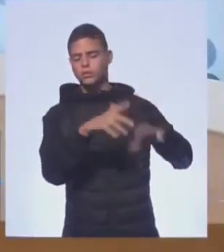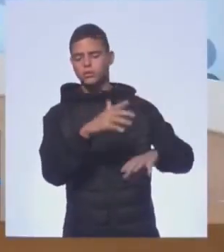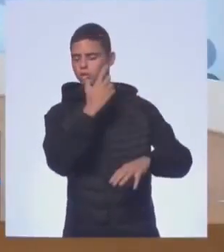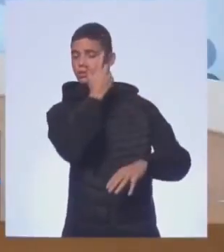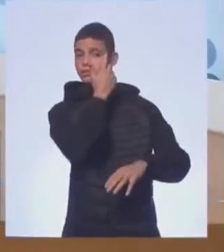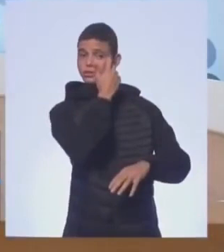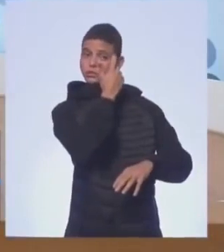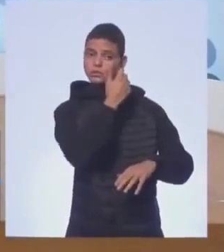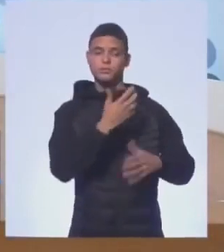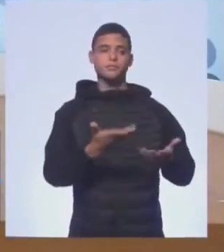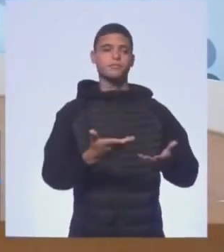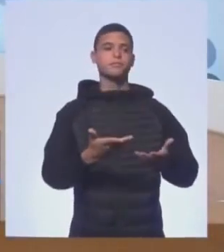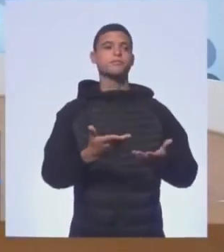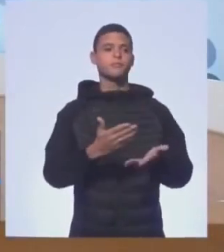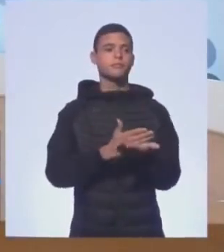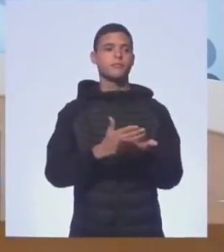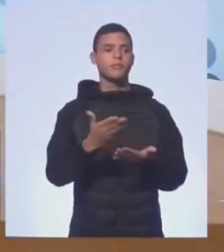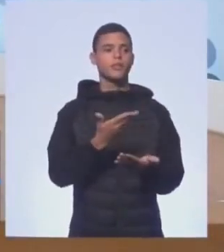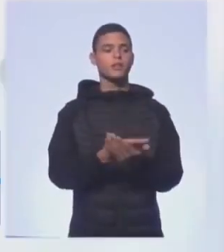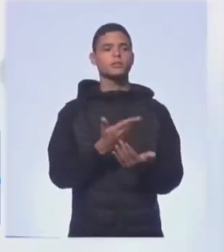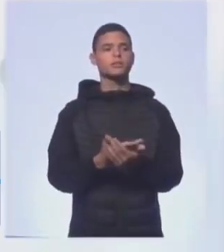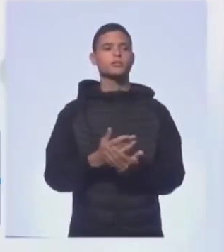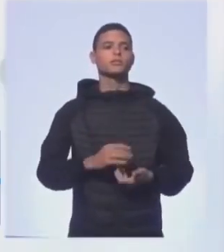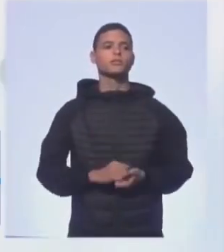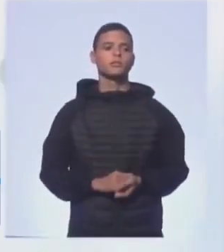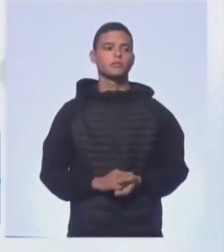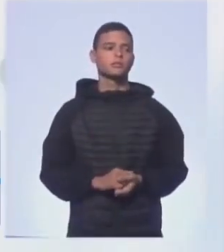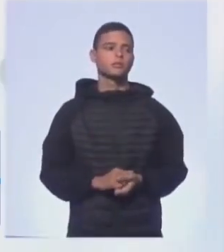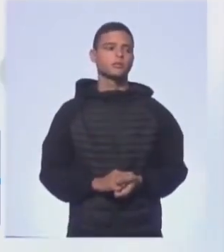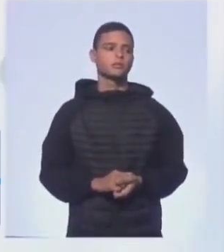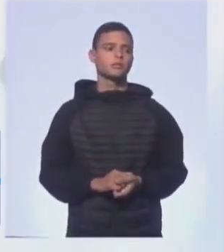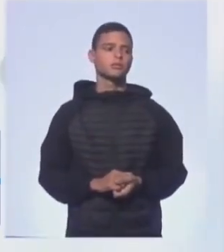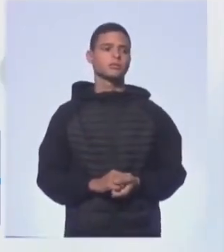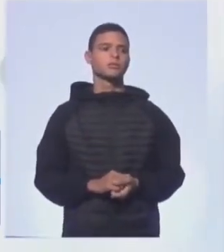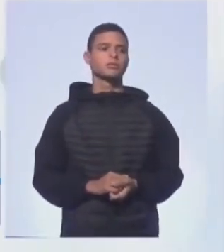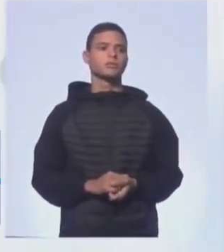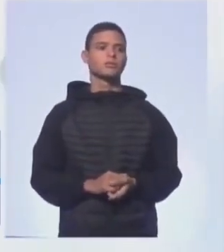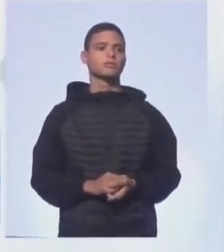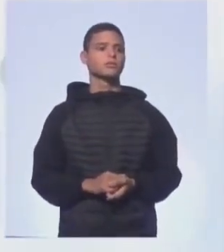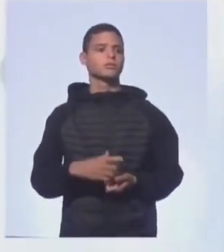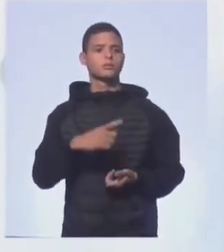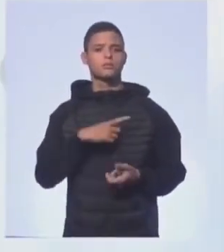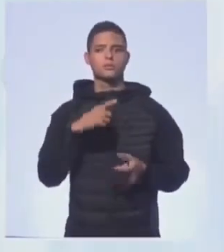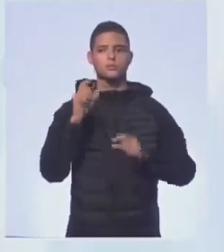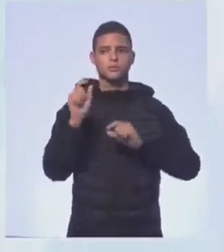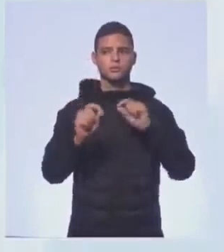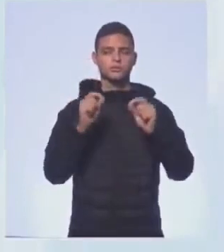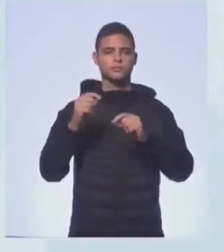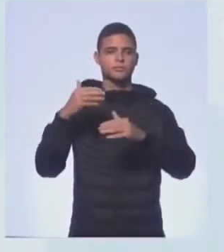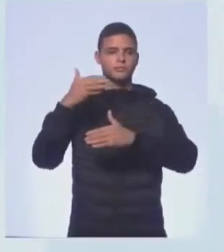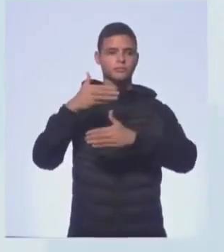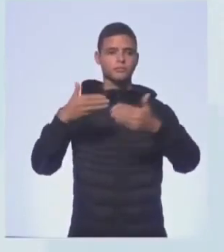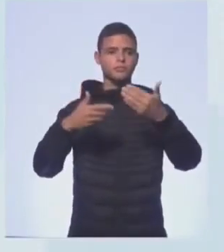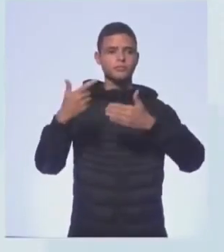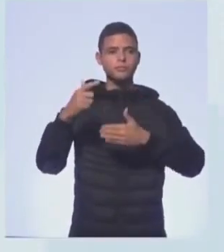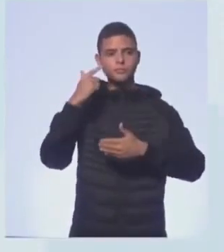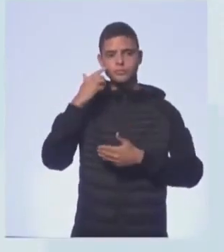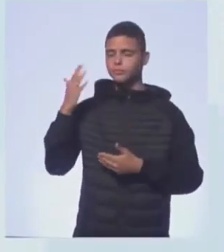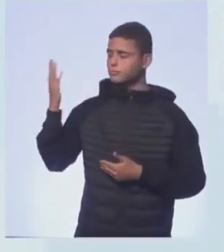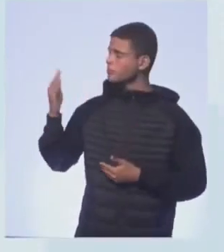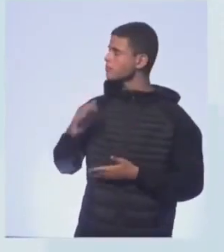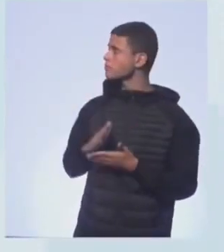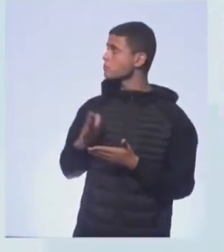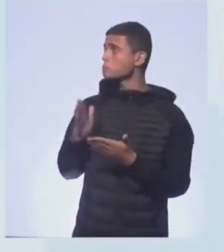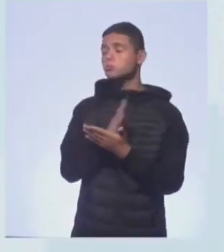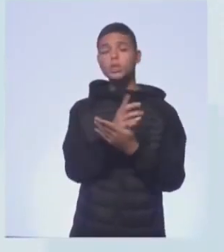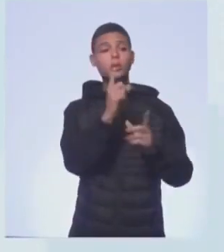né? Então, é o começo da nossa aula. Aí o que a gente tem no próximo slide? Vamos ver, ó, critérios para identificar fake news. Isso aqui é